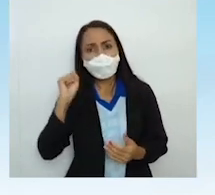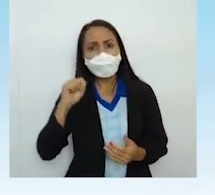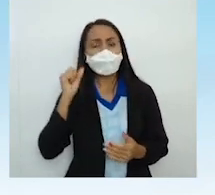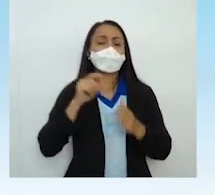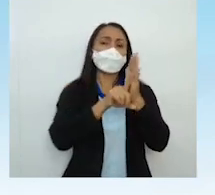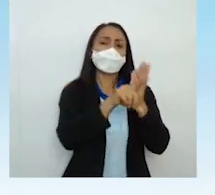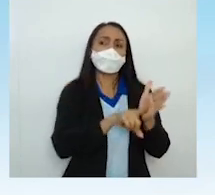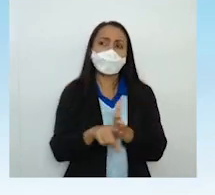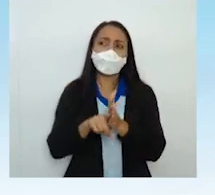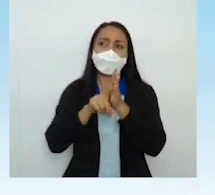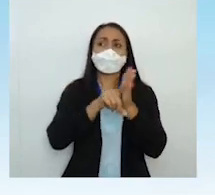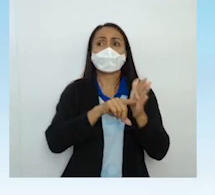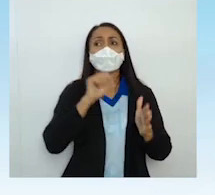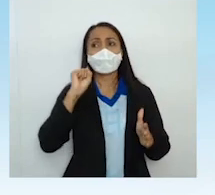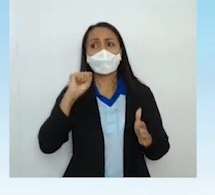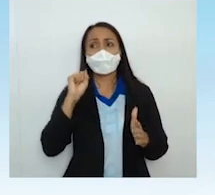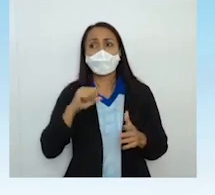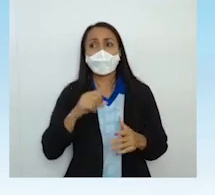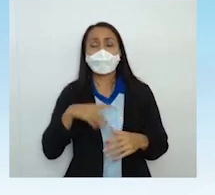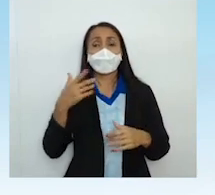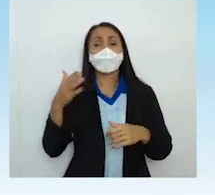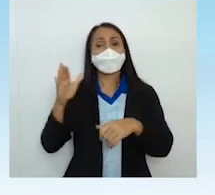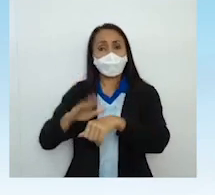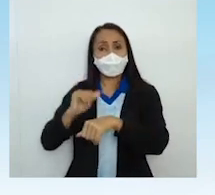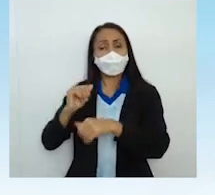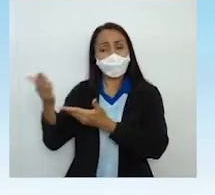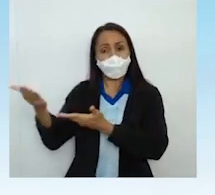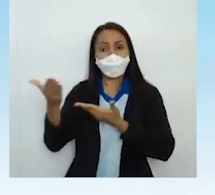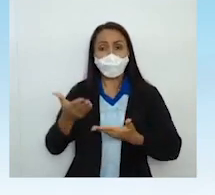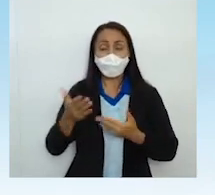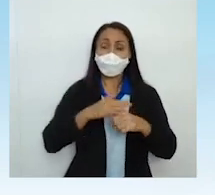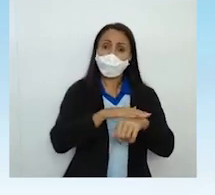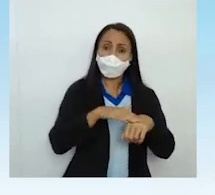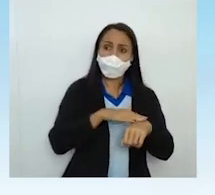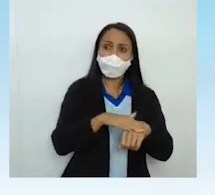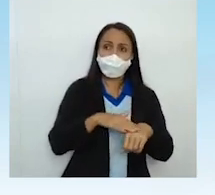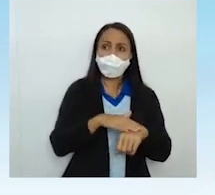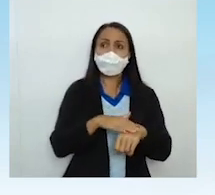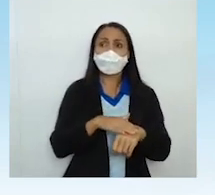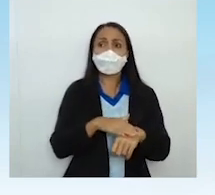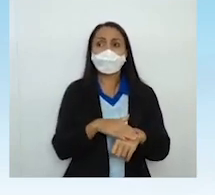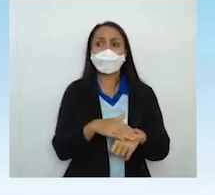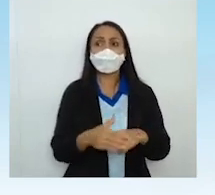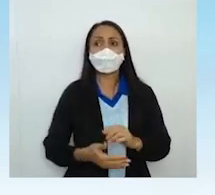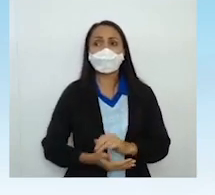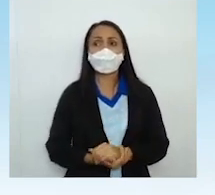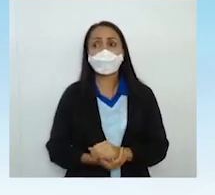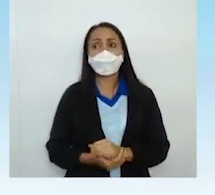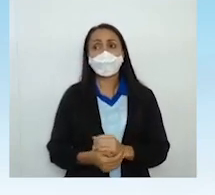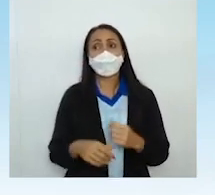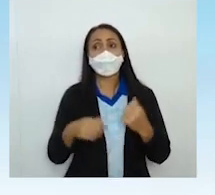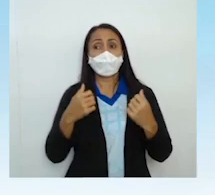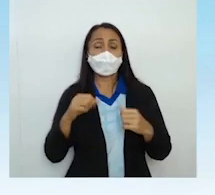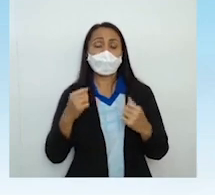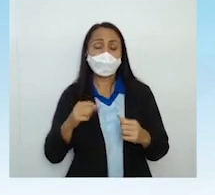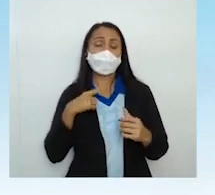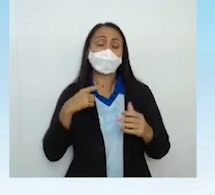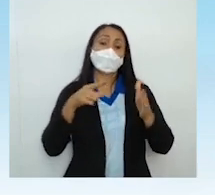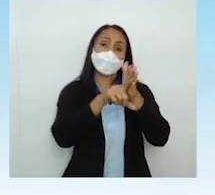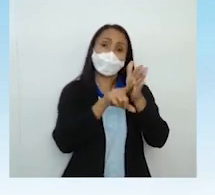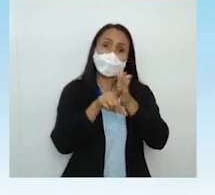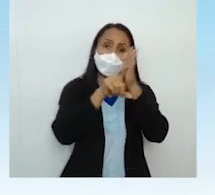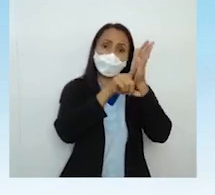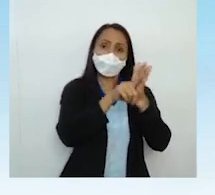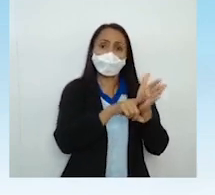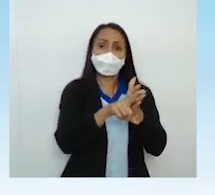mesmo, quando o senhor me chamou para vir para cá, para a gente conversar sobre isso, eu tive que fazer estudos de